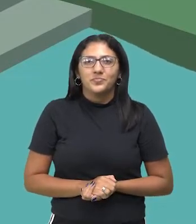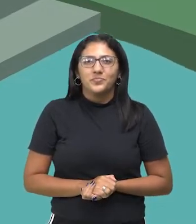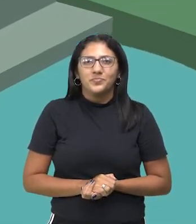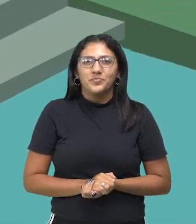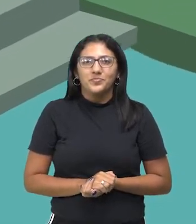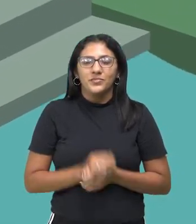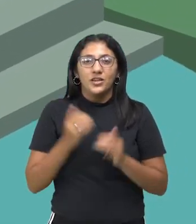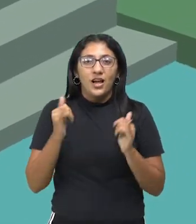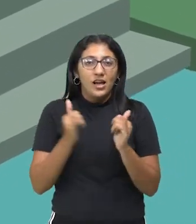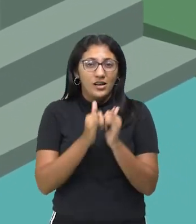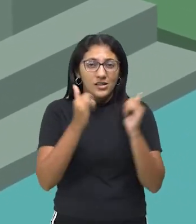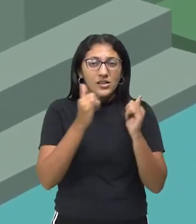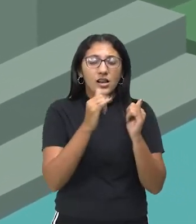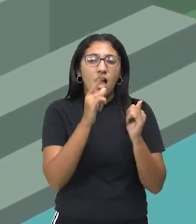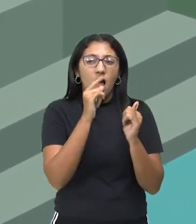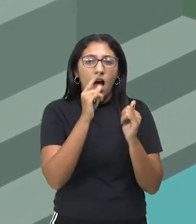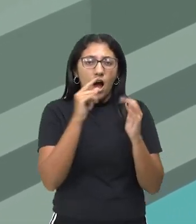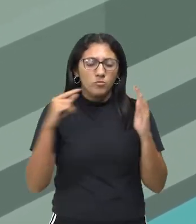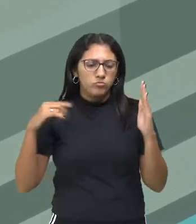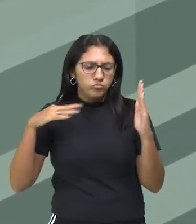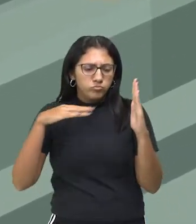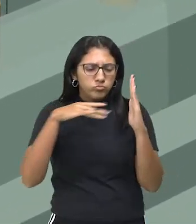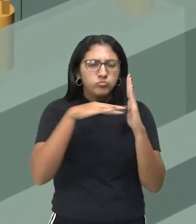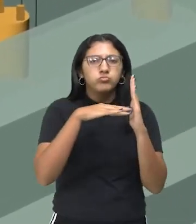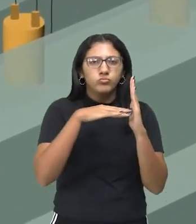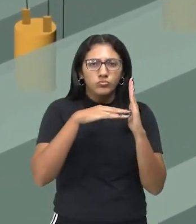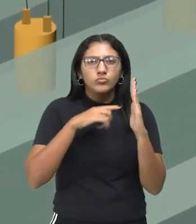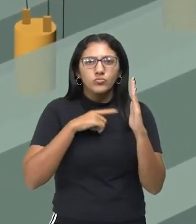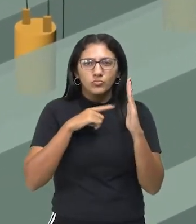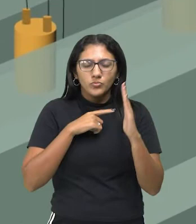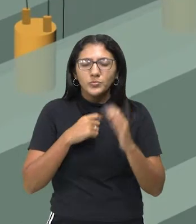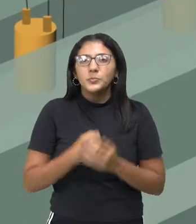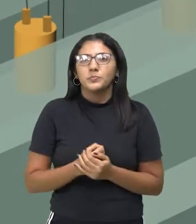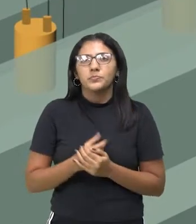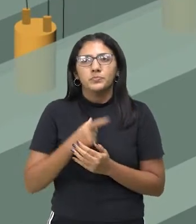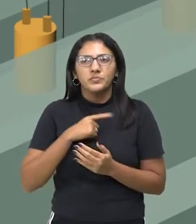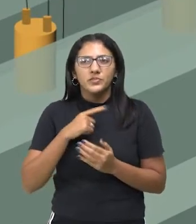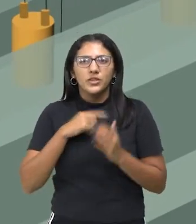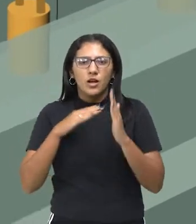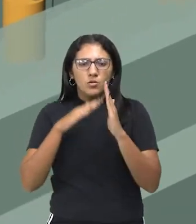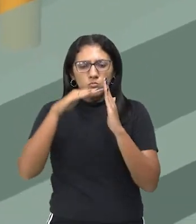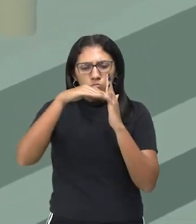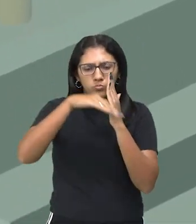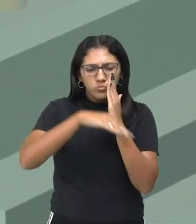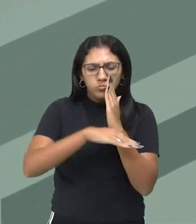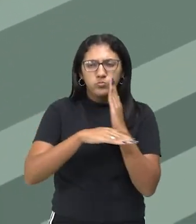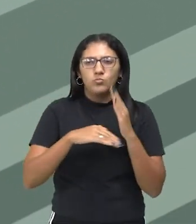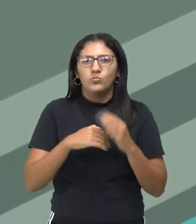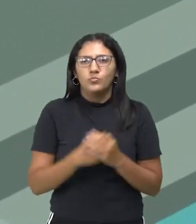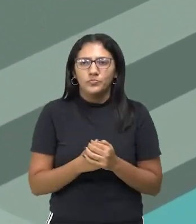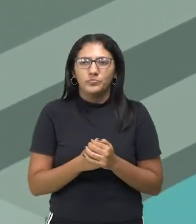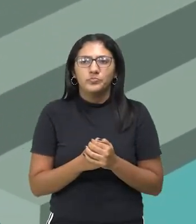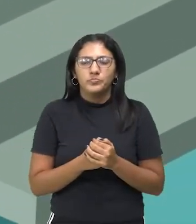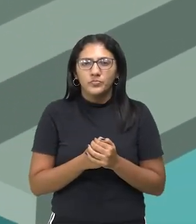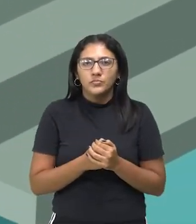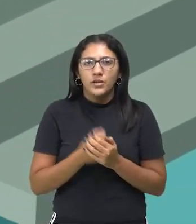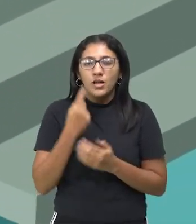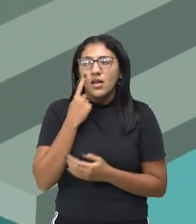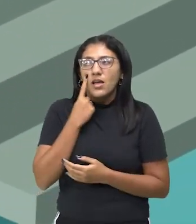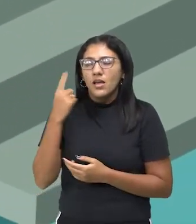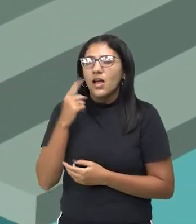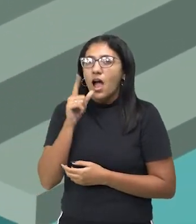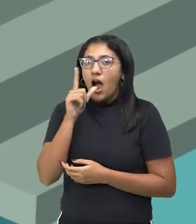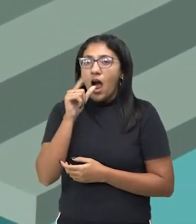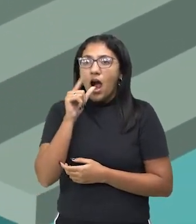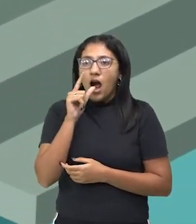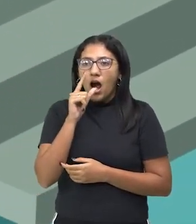hidrelétricas, uma barragem armazena água criando um reservatório, gerando um desnível de água. A gravidade desloca a água que passa